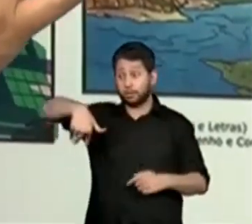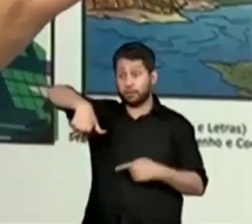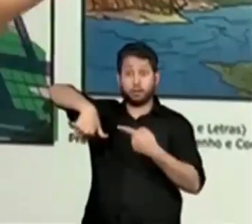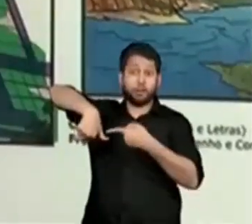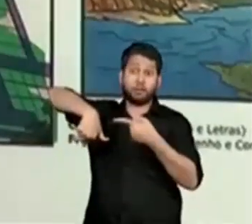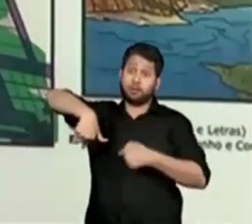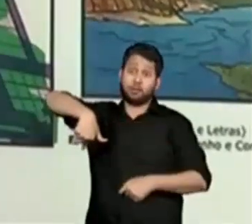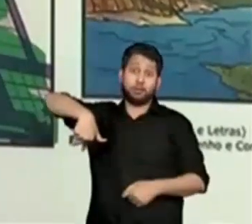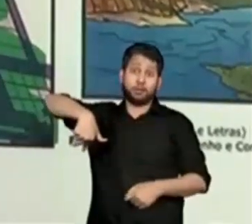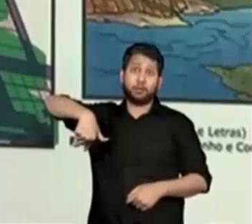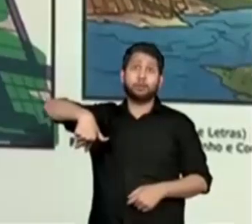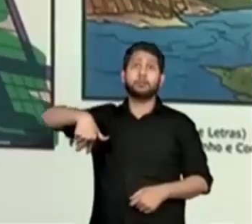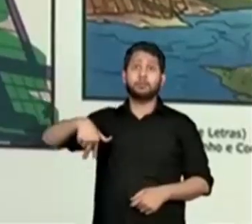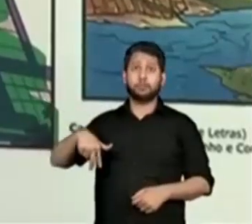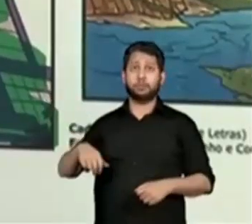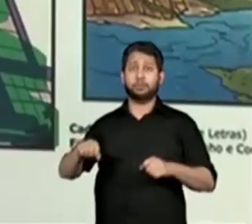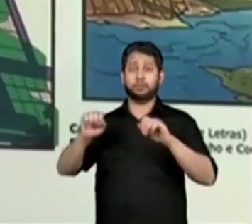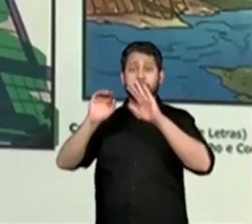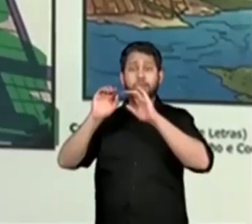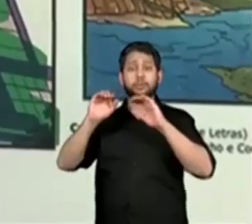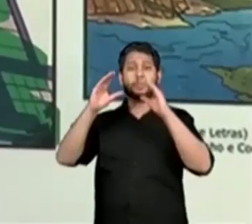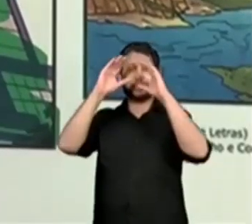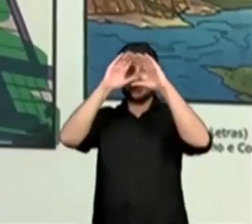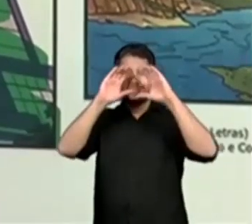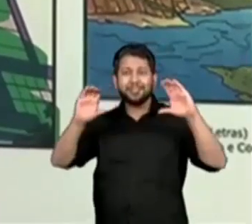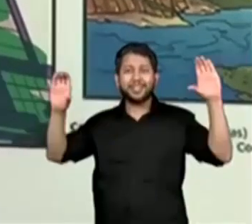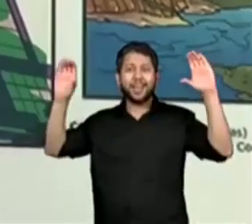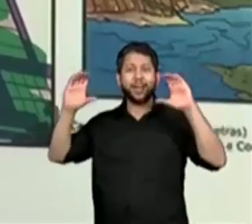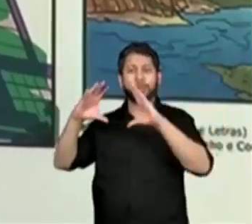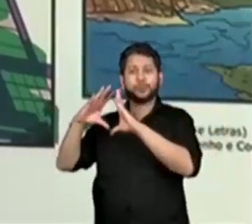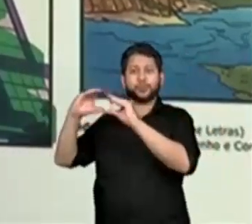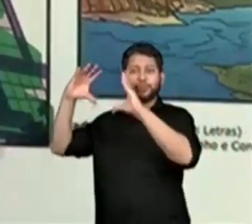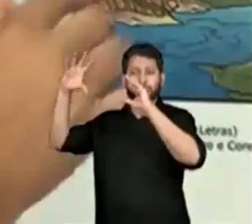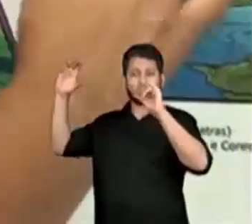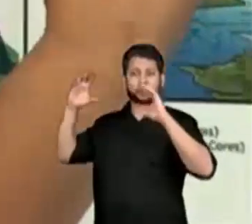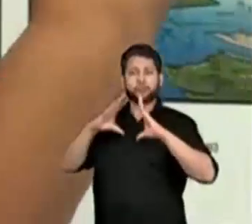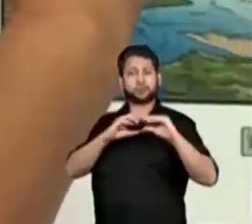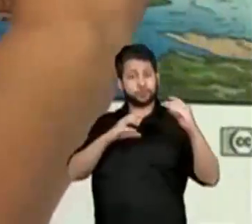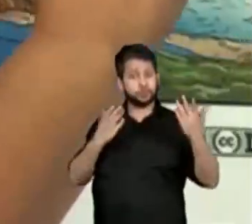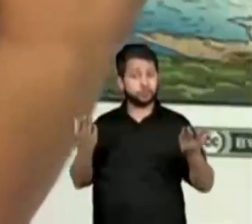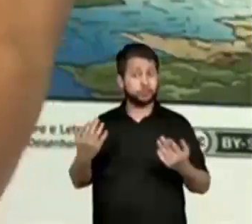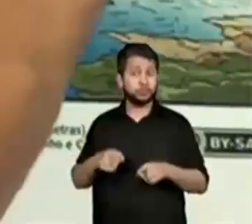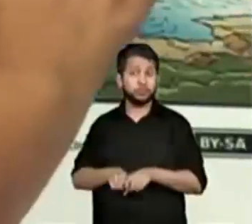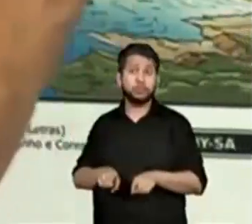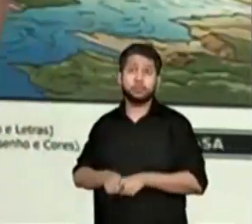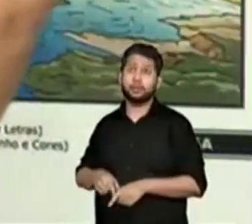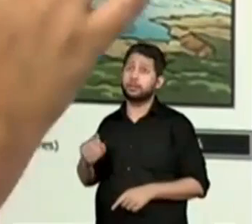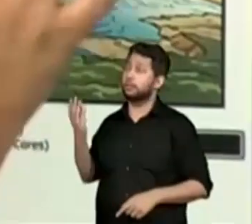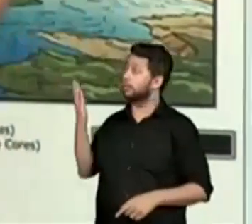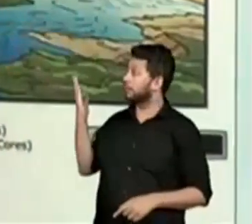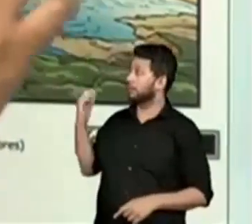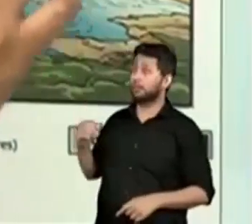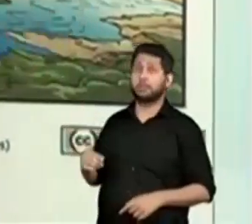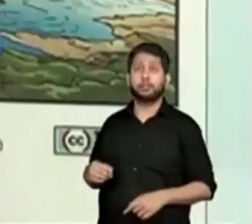super-herói musculoso ultrapassando os prédios. E no último, o nosso